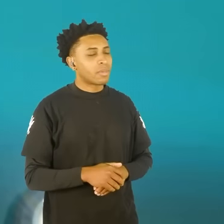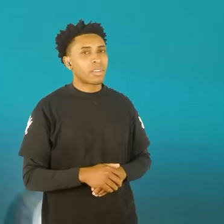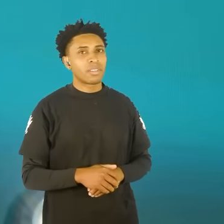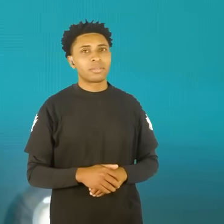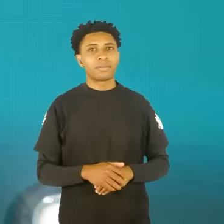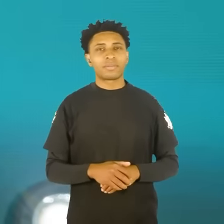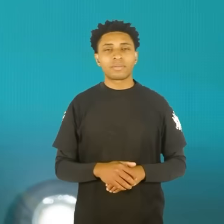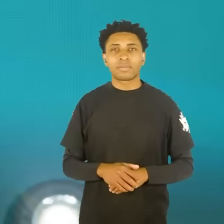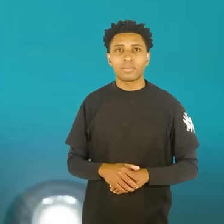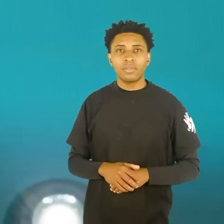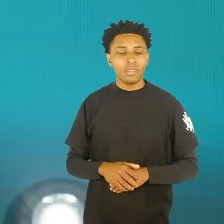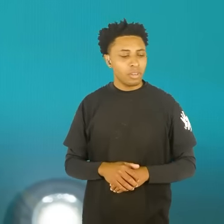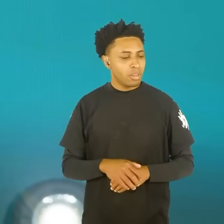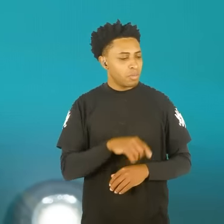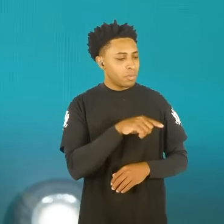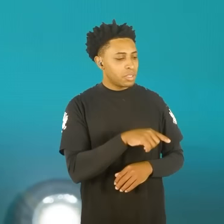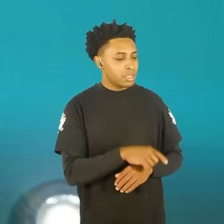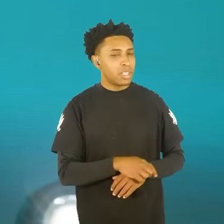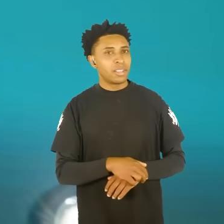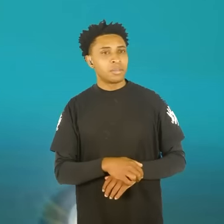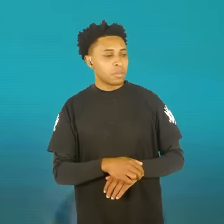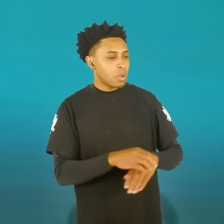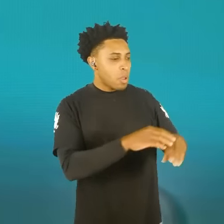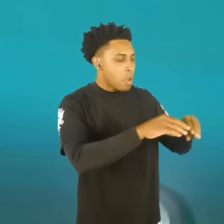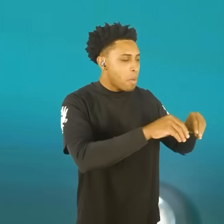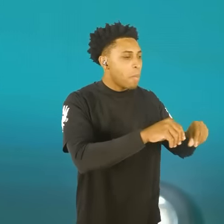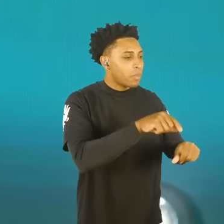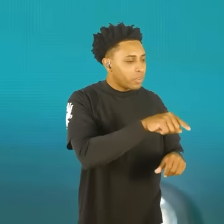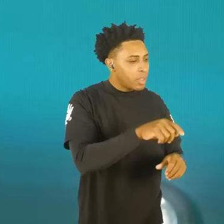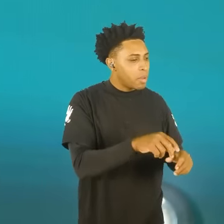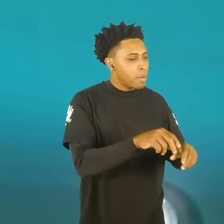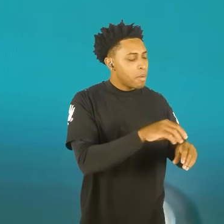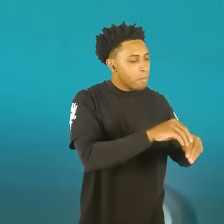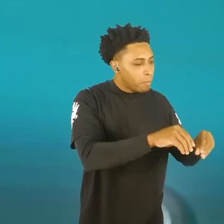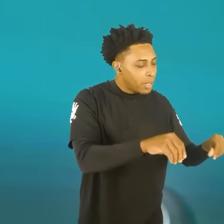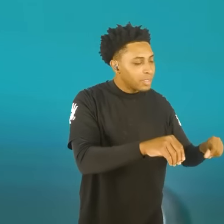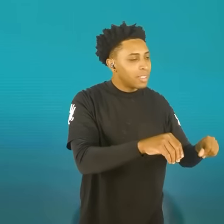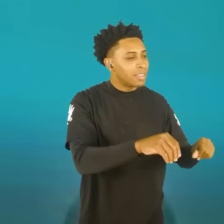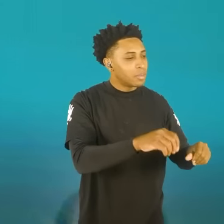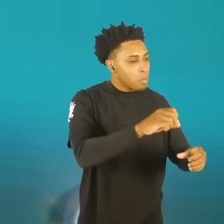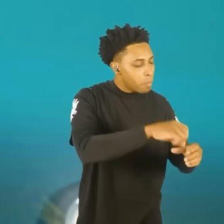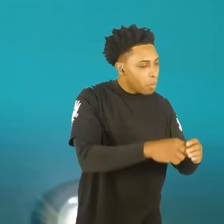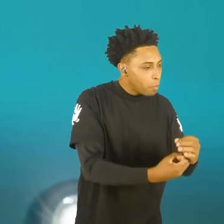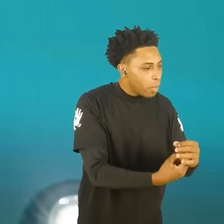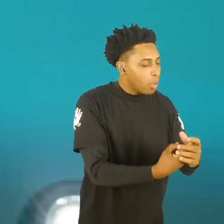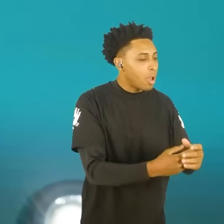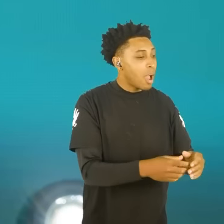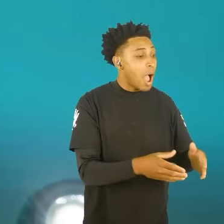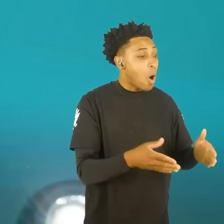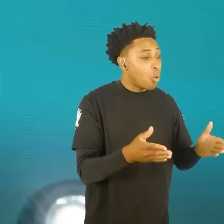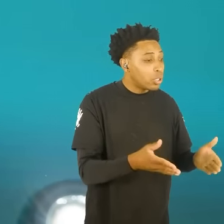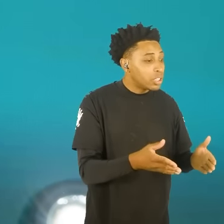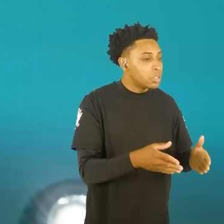falasse: você não é um agricultor, eu estou amaldiçoando a terra. E o lugar de onde você tirou o seu sustento, a partir de